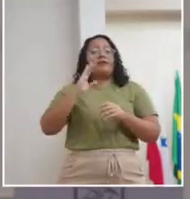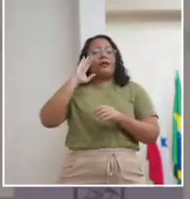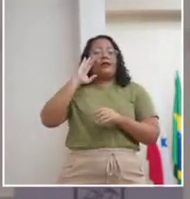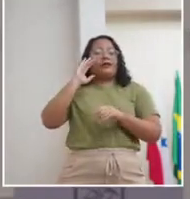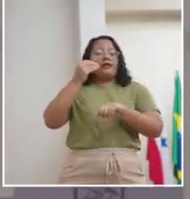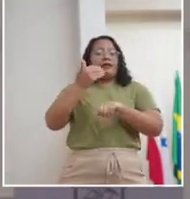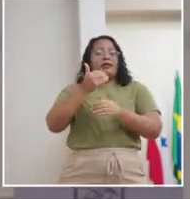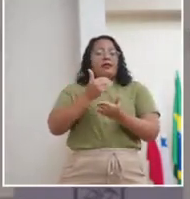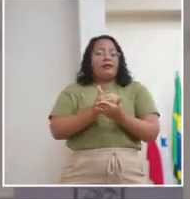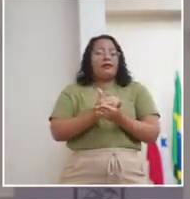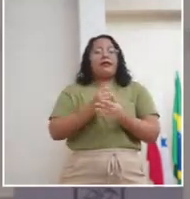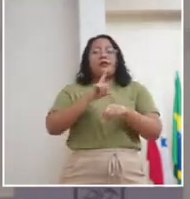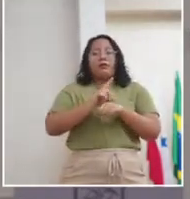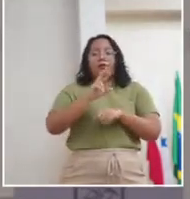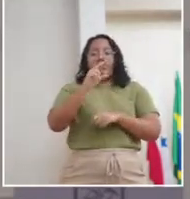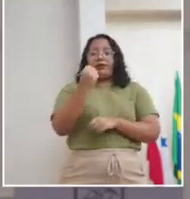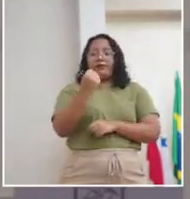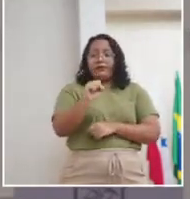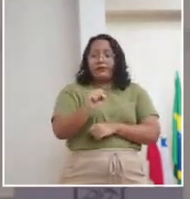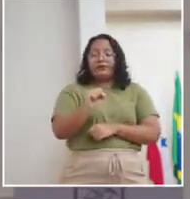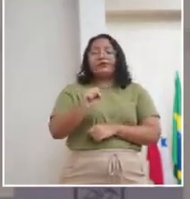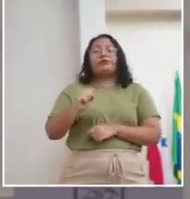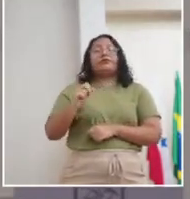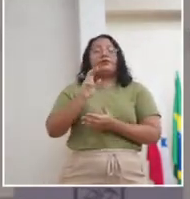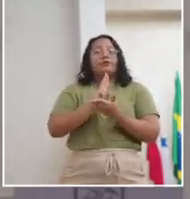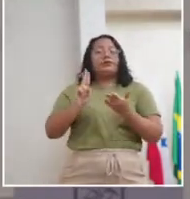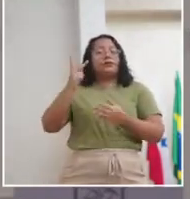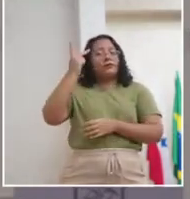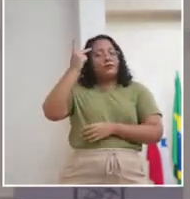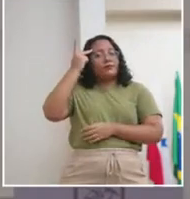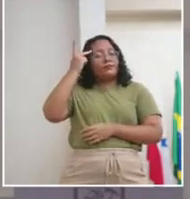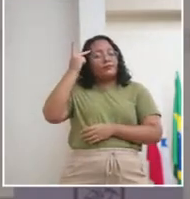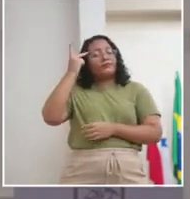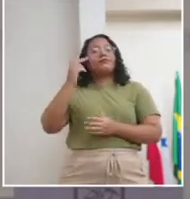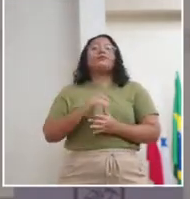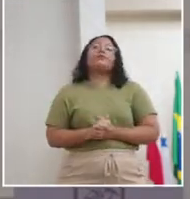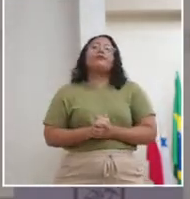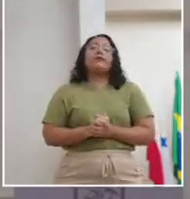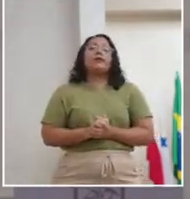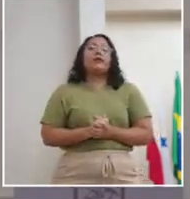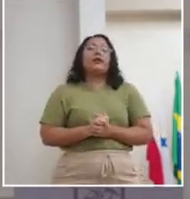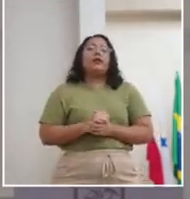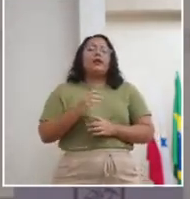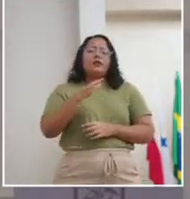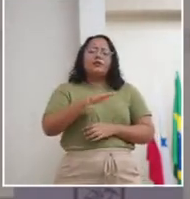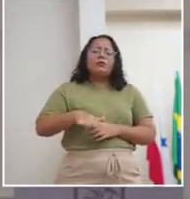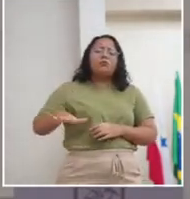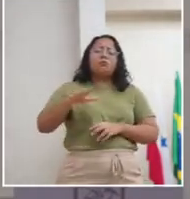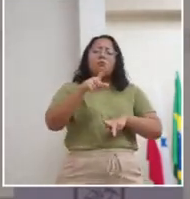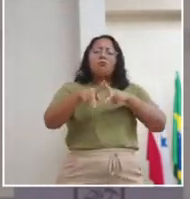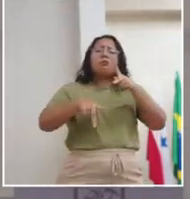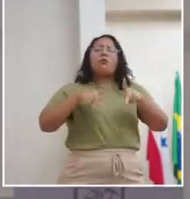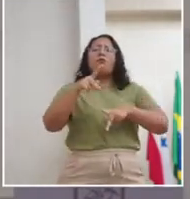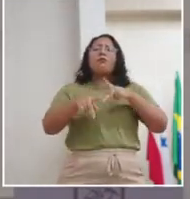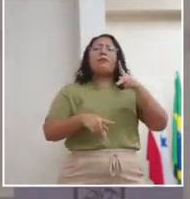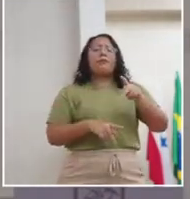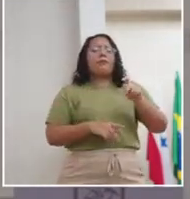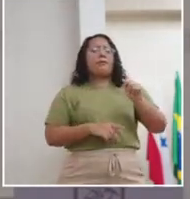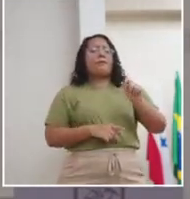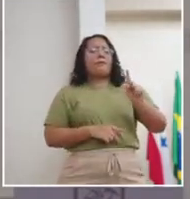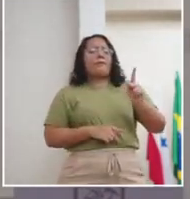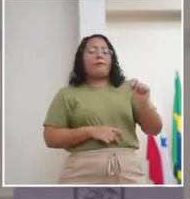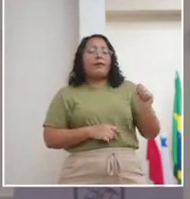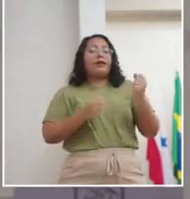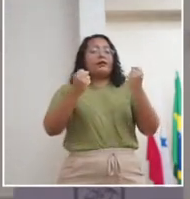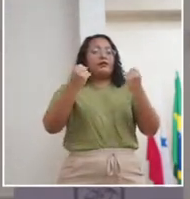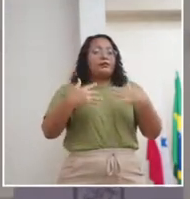doutorado, defendida na USP e orientada por Amadeu José Duarte Lana, sobre a civilização da palha, Berta afirma que o trabalho artesanal